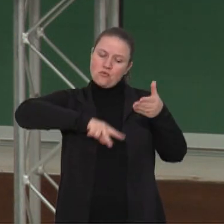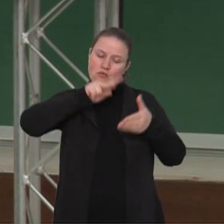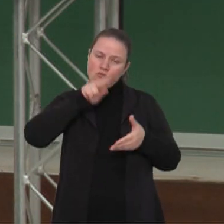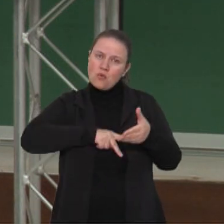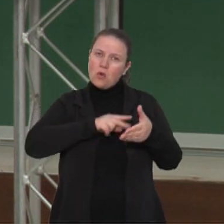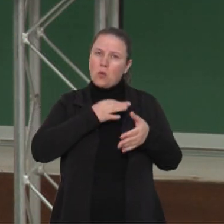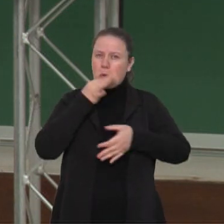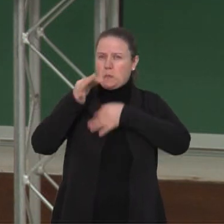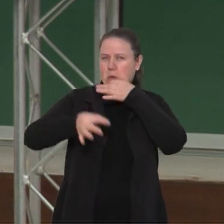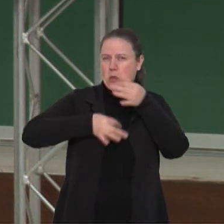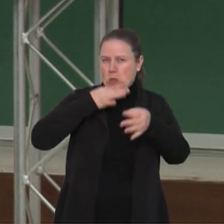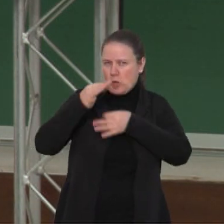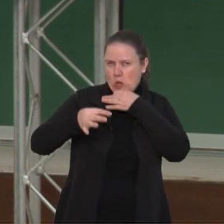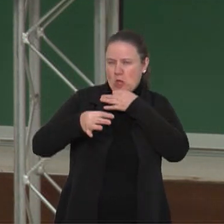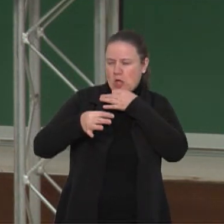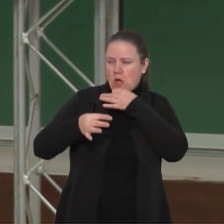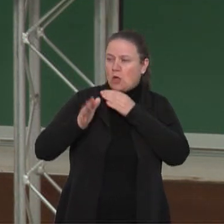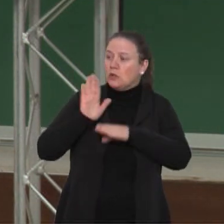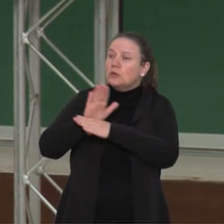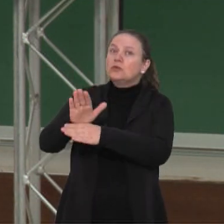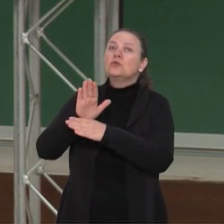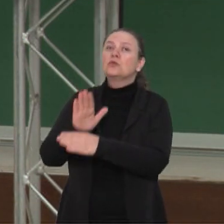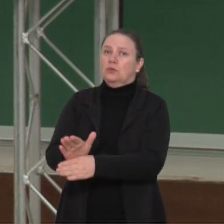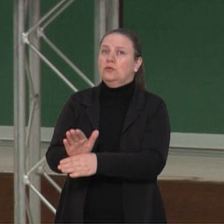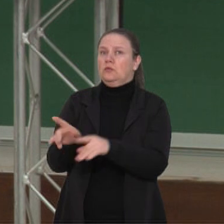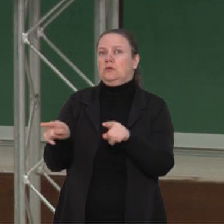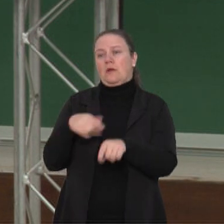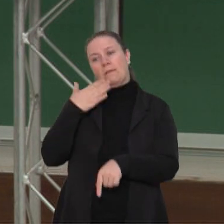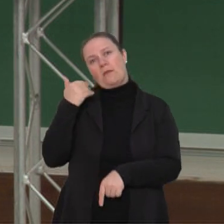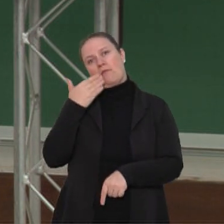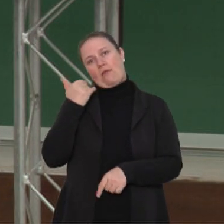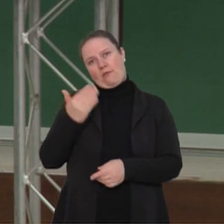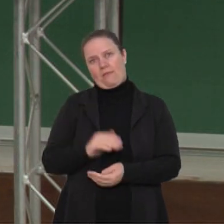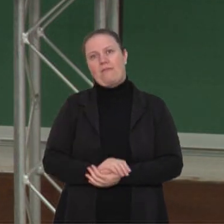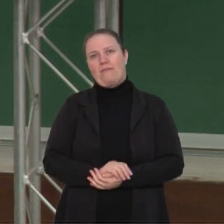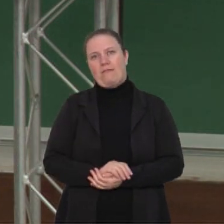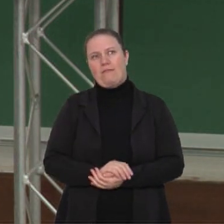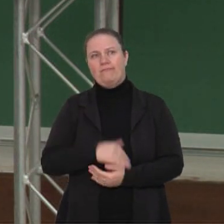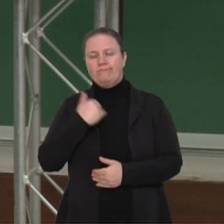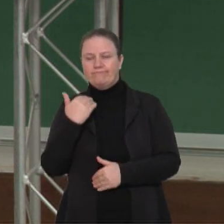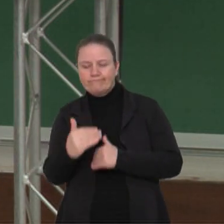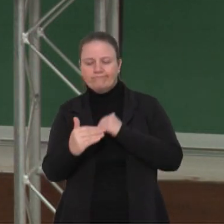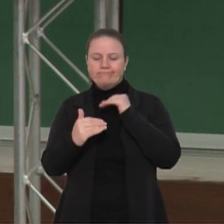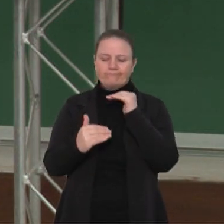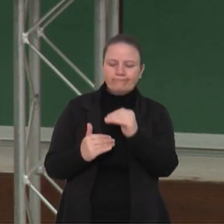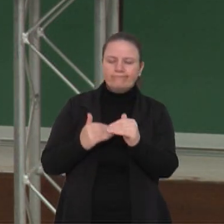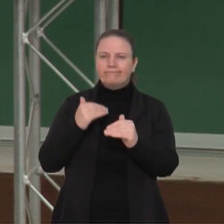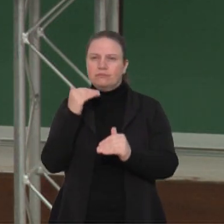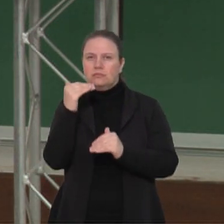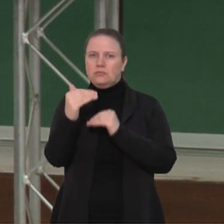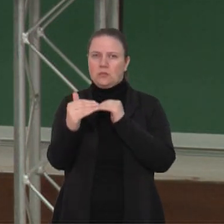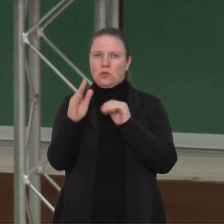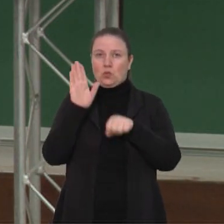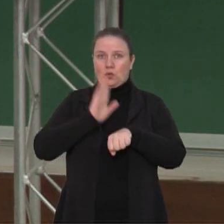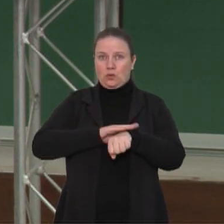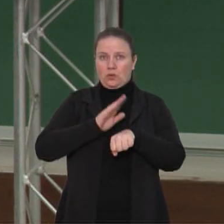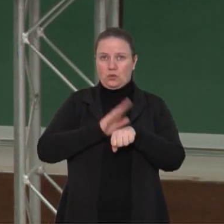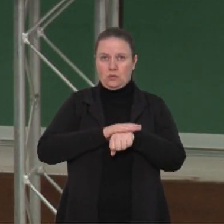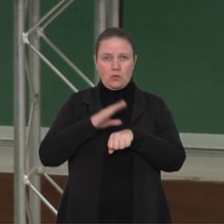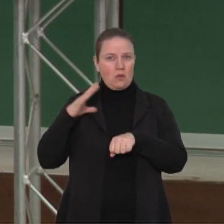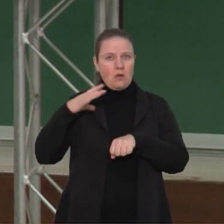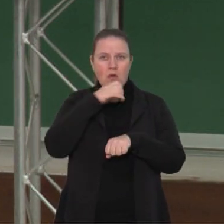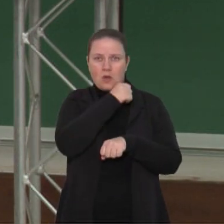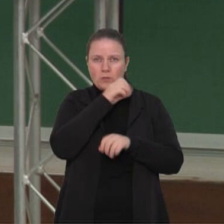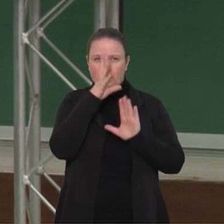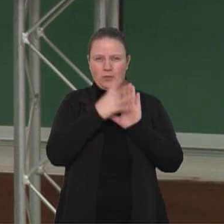dicas, façam críticas construtivas às vezes. Então, esses são os passos, pessoal. Vou dar um tempinho para vocês copiarem e nós